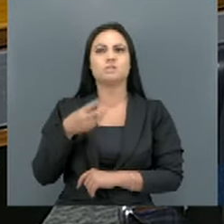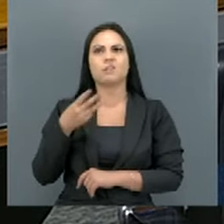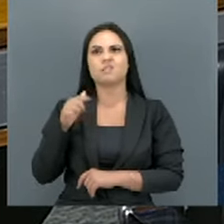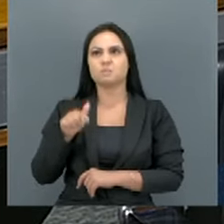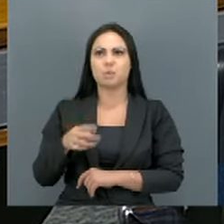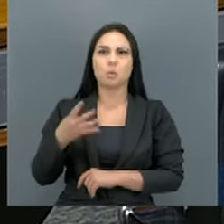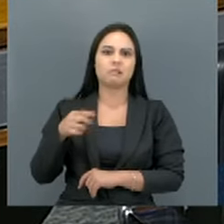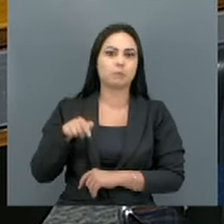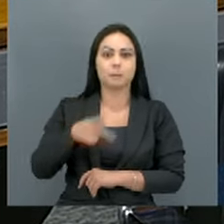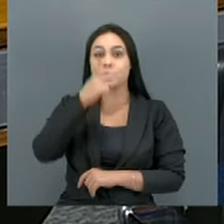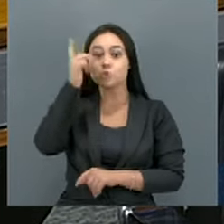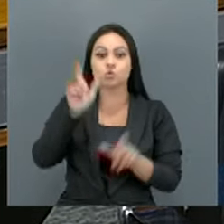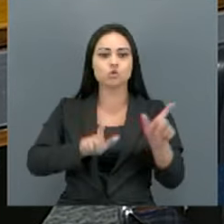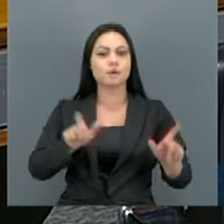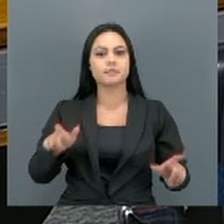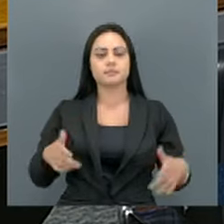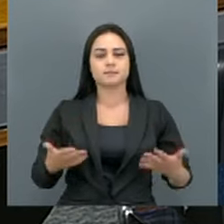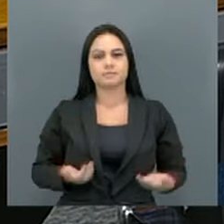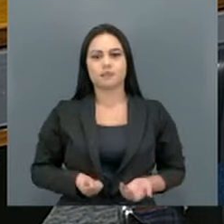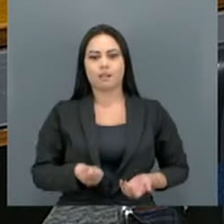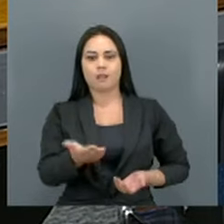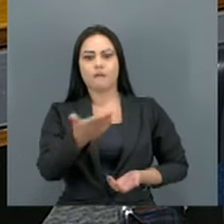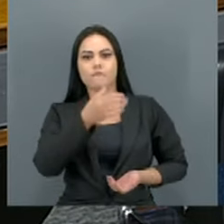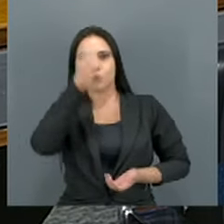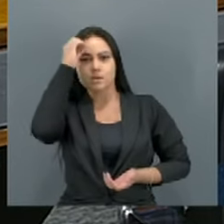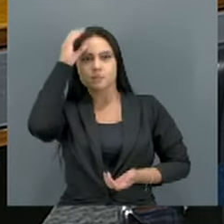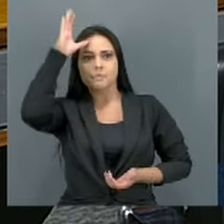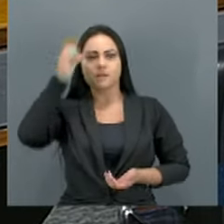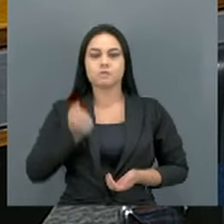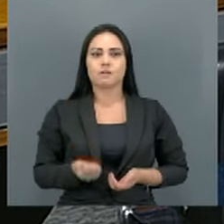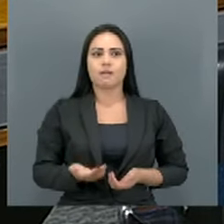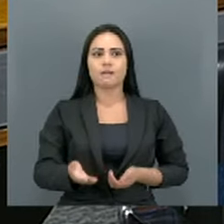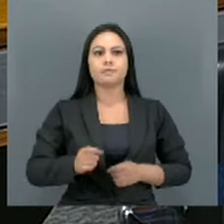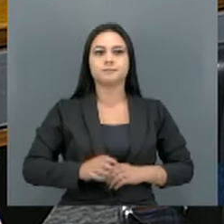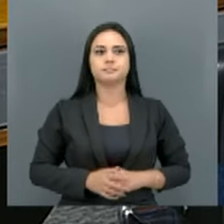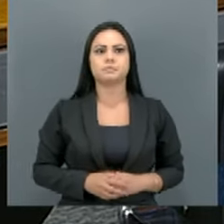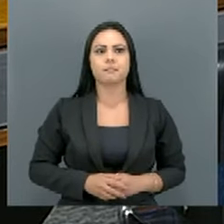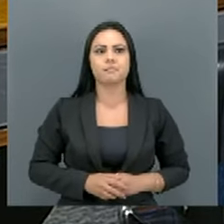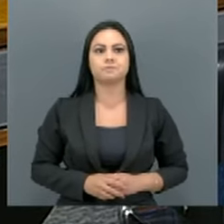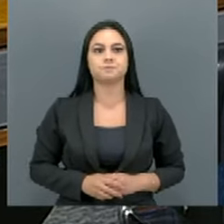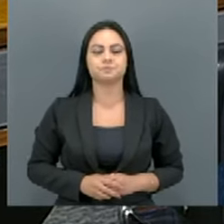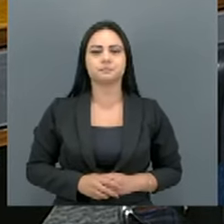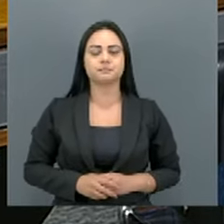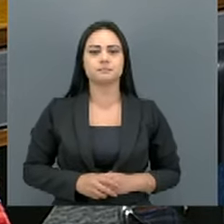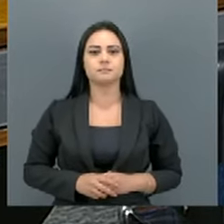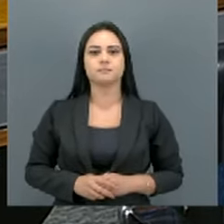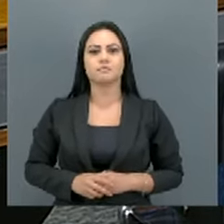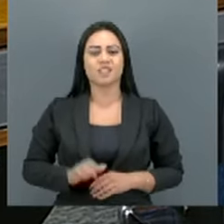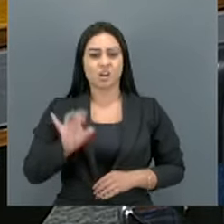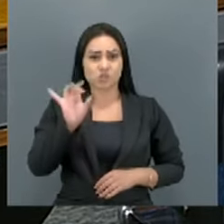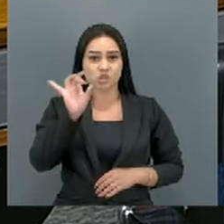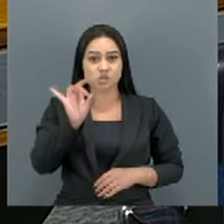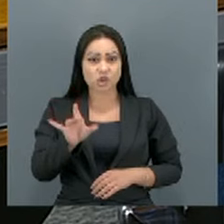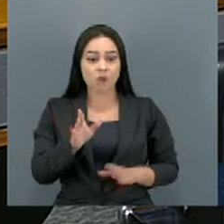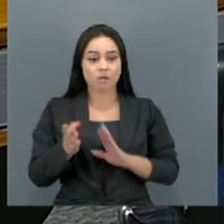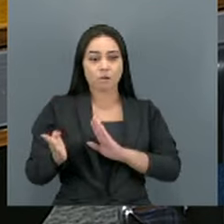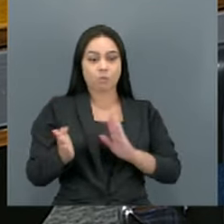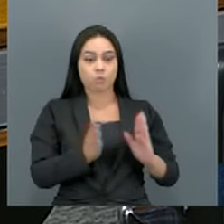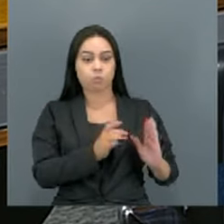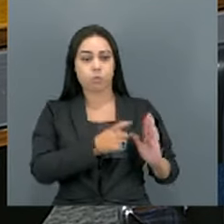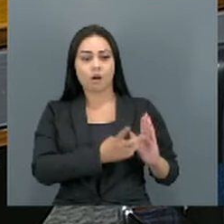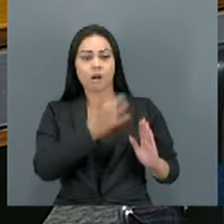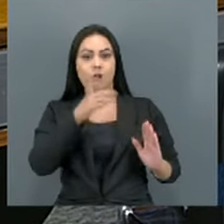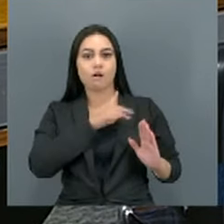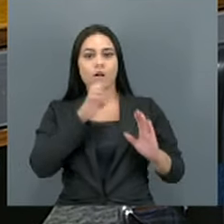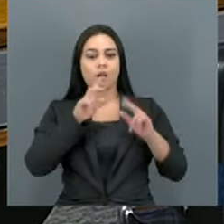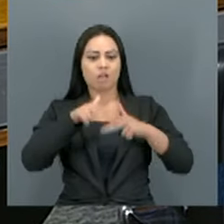1.000, 3.000, 4.000 pessoas, que leva conhecimento, leva. Será que é só essa fração de etnia